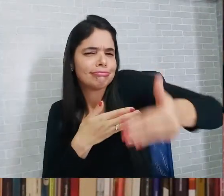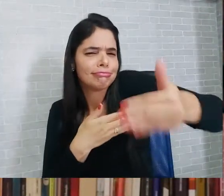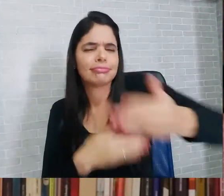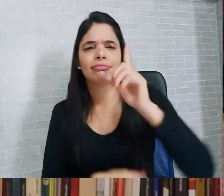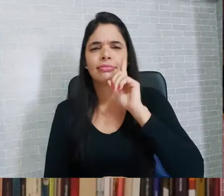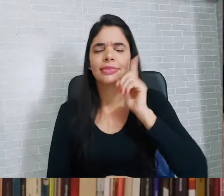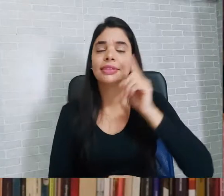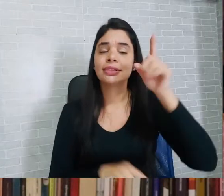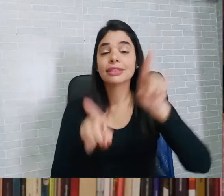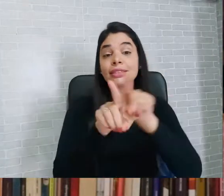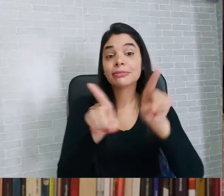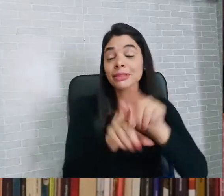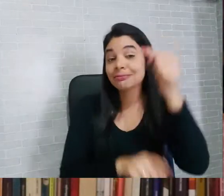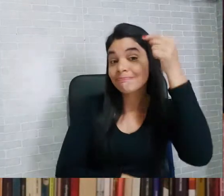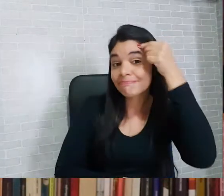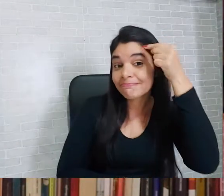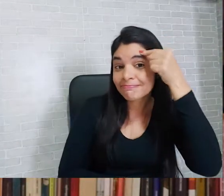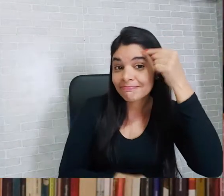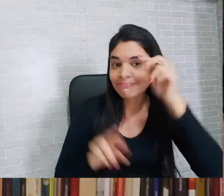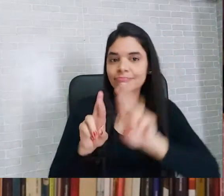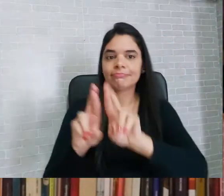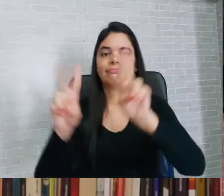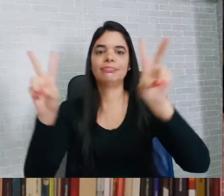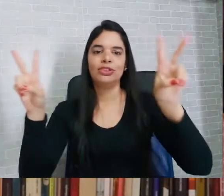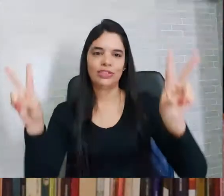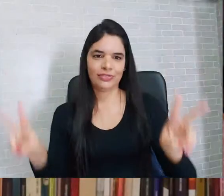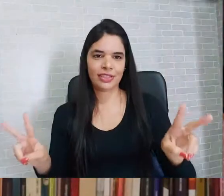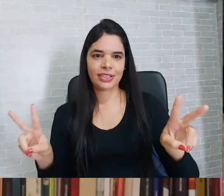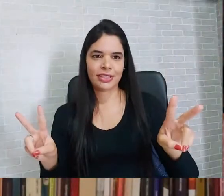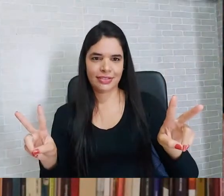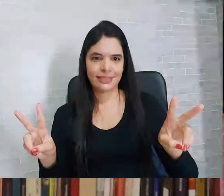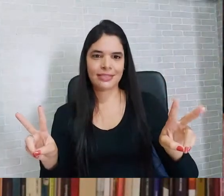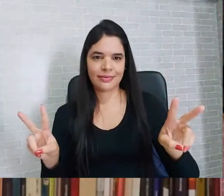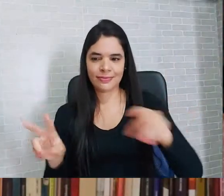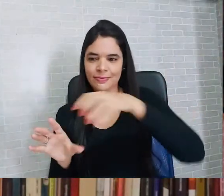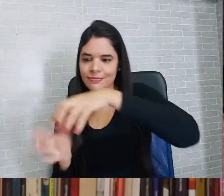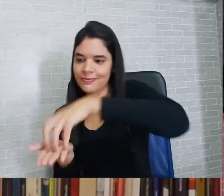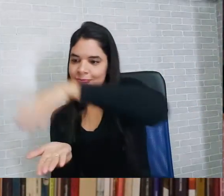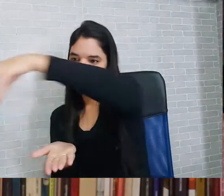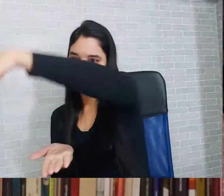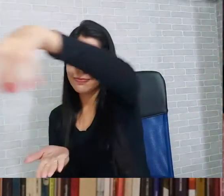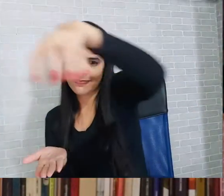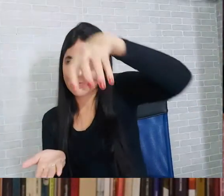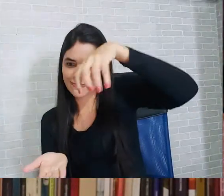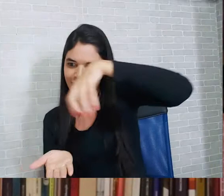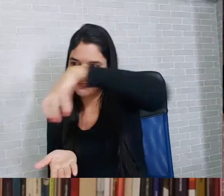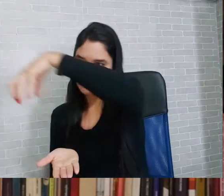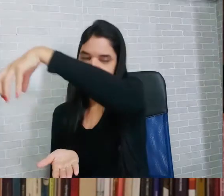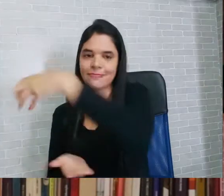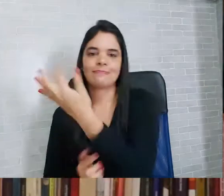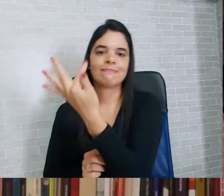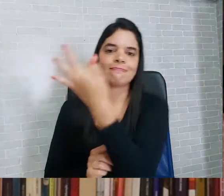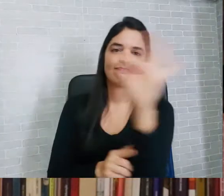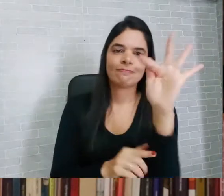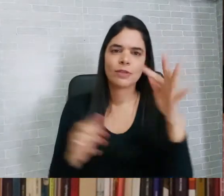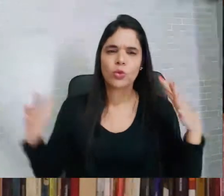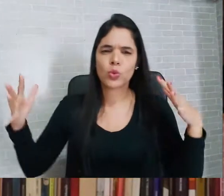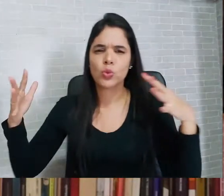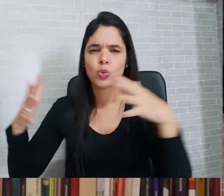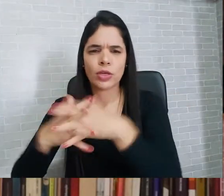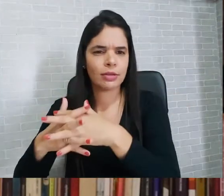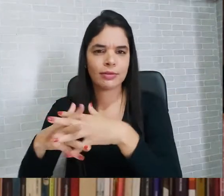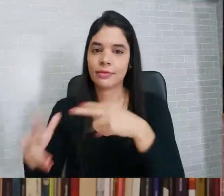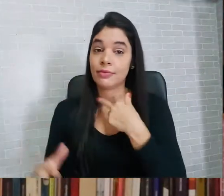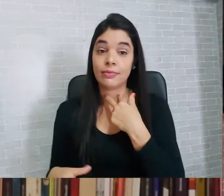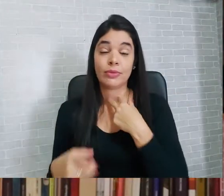serão diferentes, né, dos outros departamentos franceses e não podem ser confundidos, porque essa vivência é única